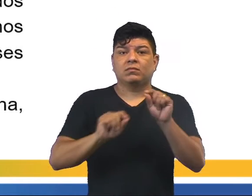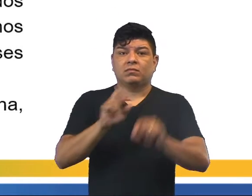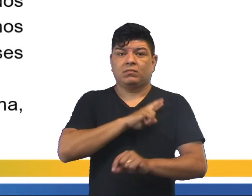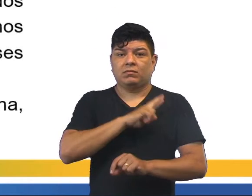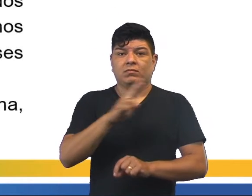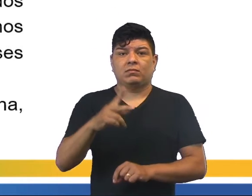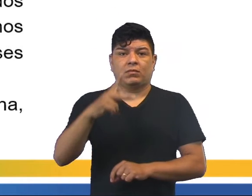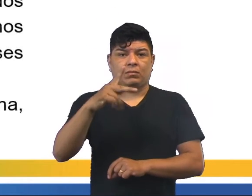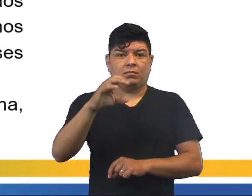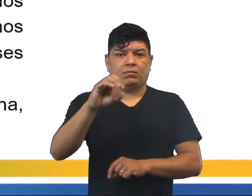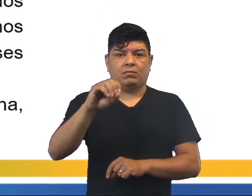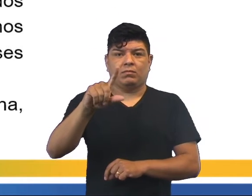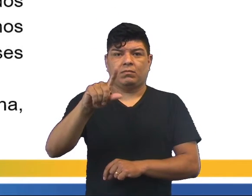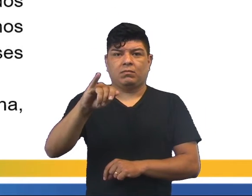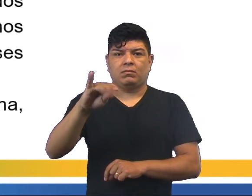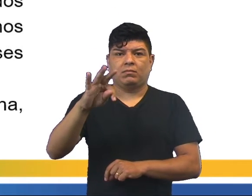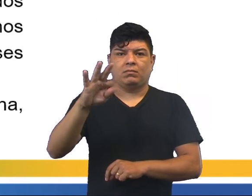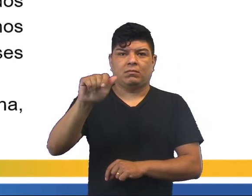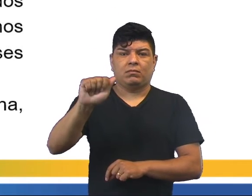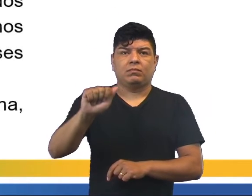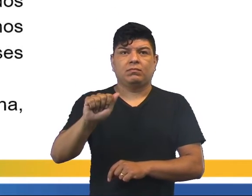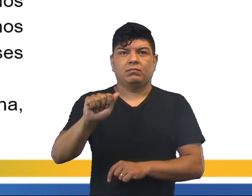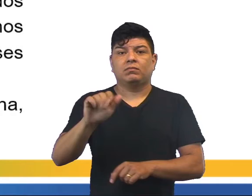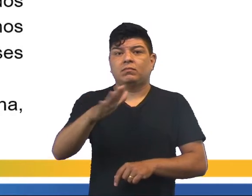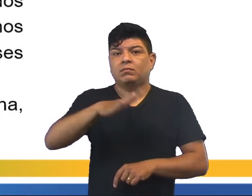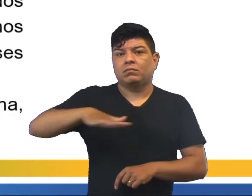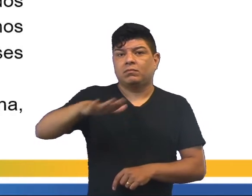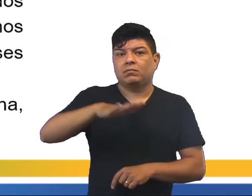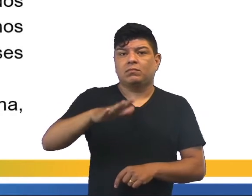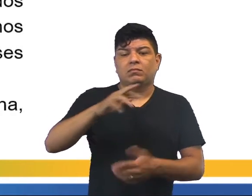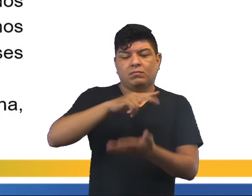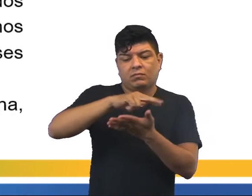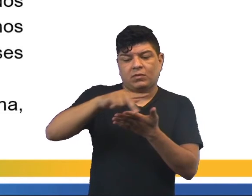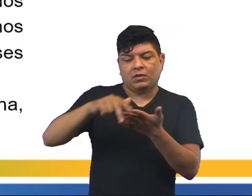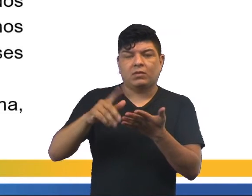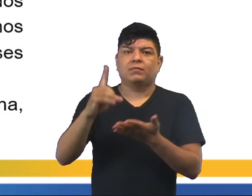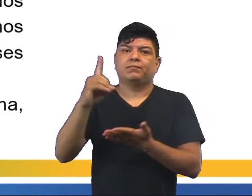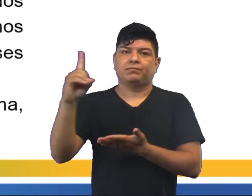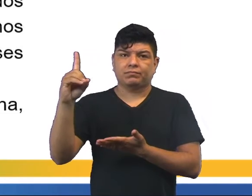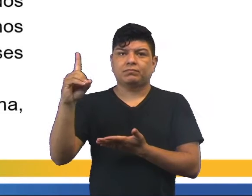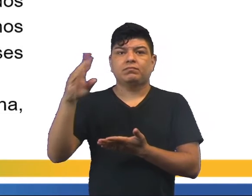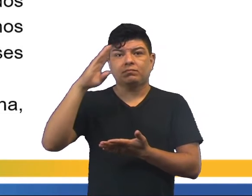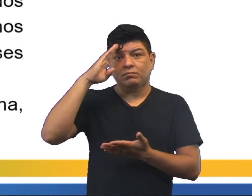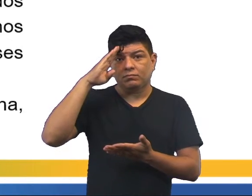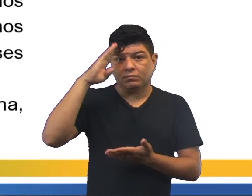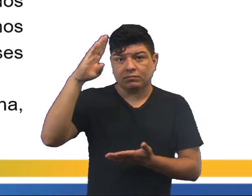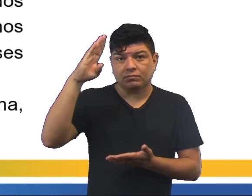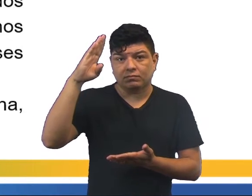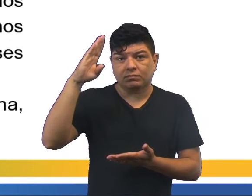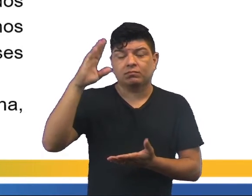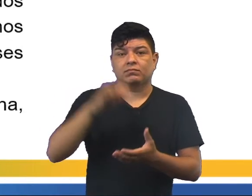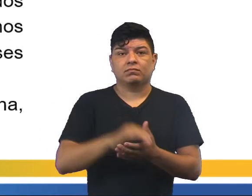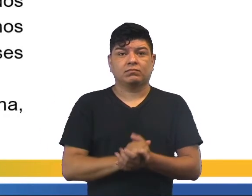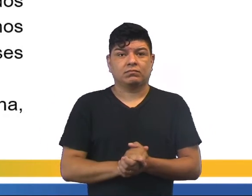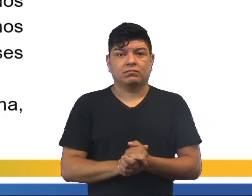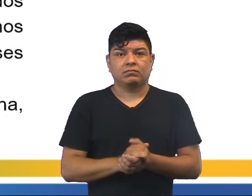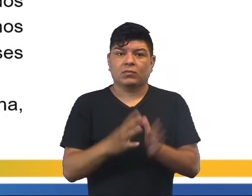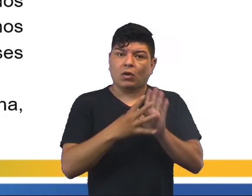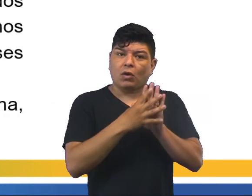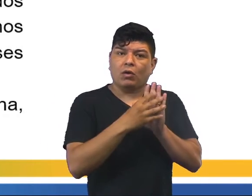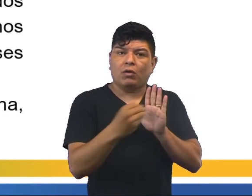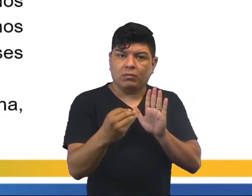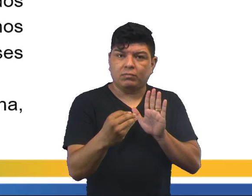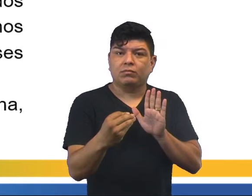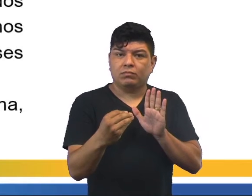politeísta que se baseava no, nos deuses e, principalmente, foi bastante copiou